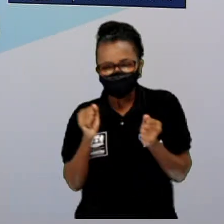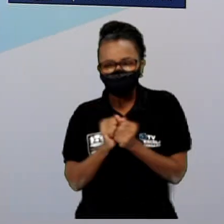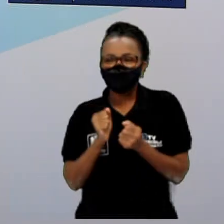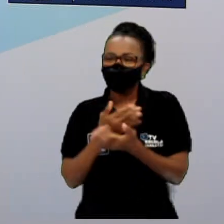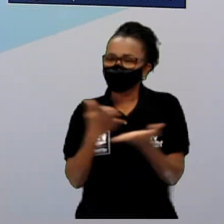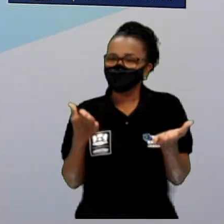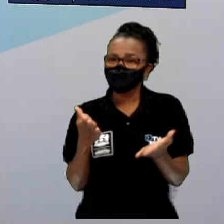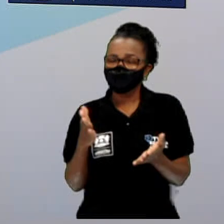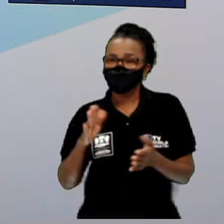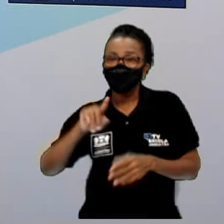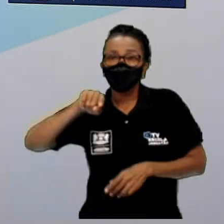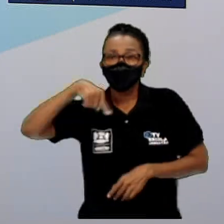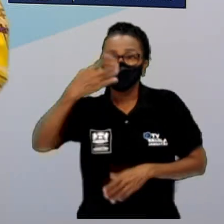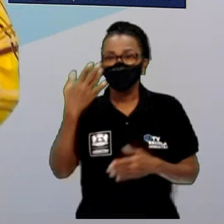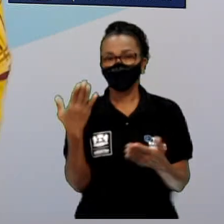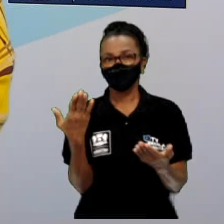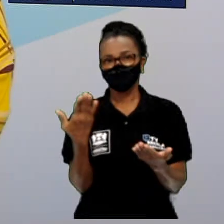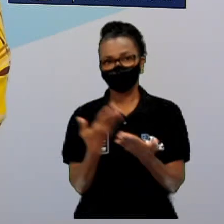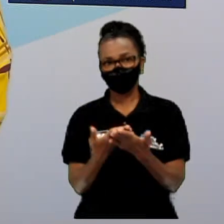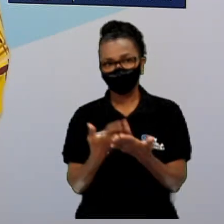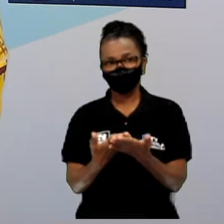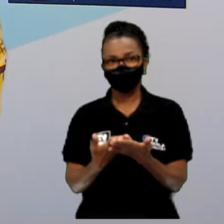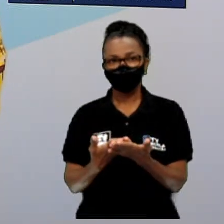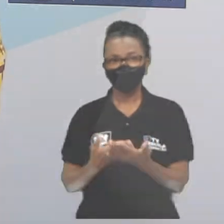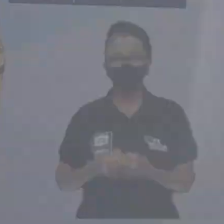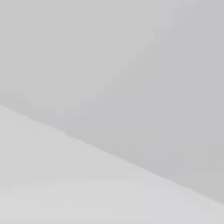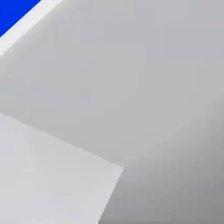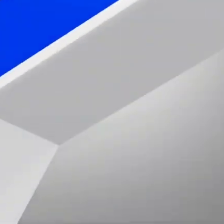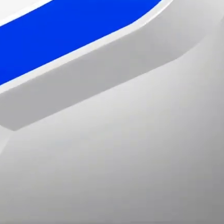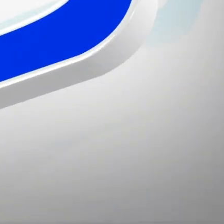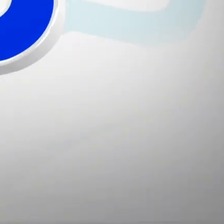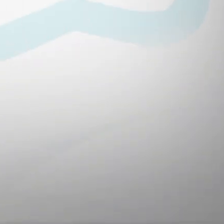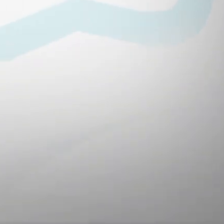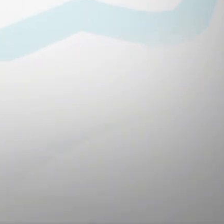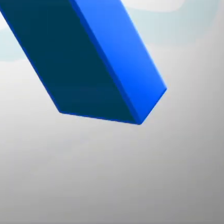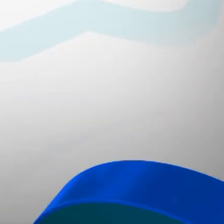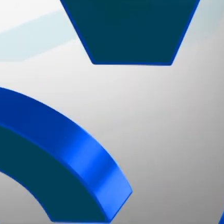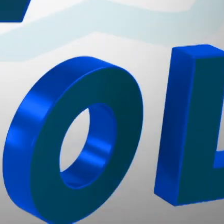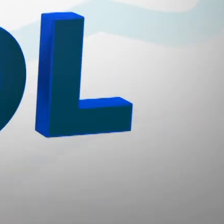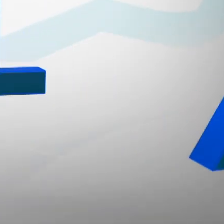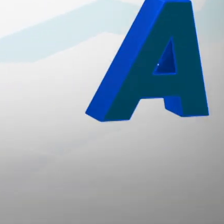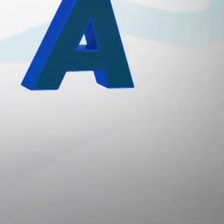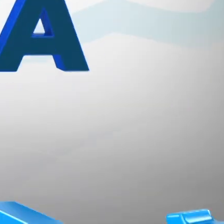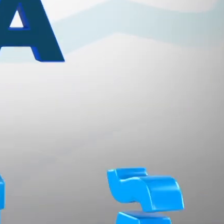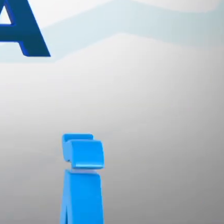Até o próximo encontro!